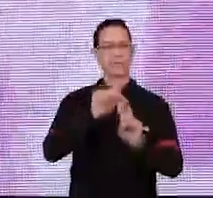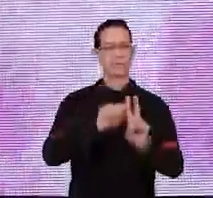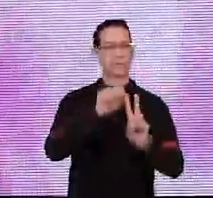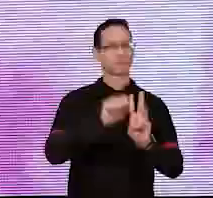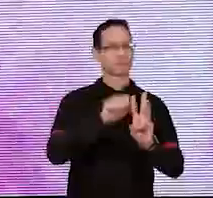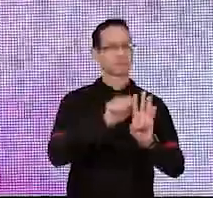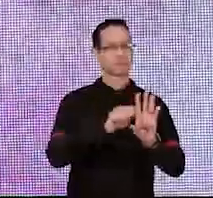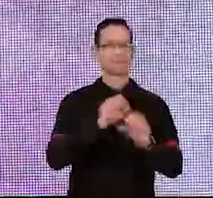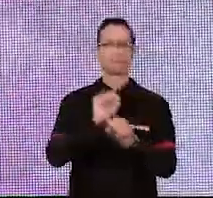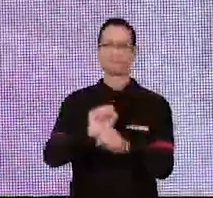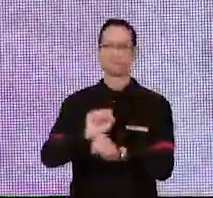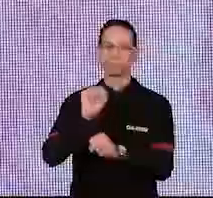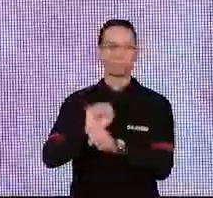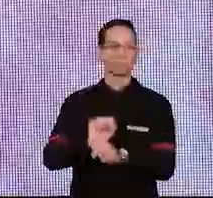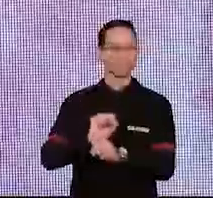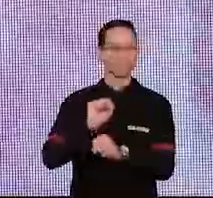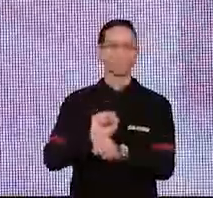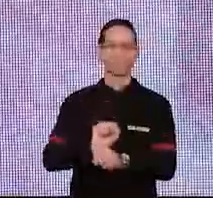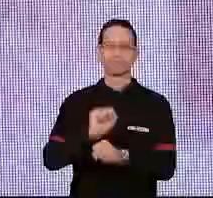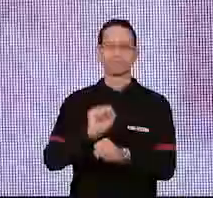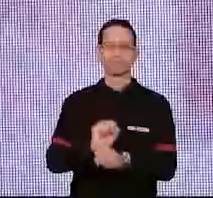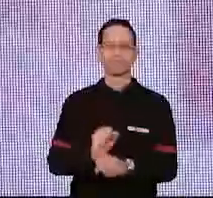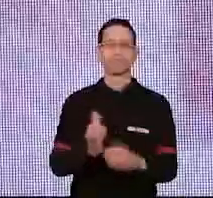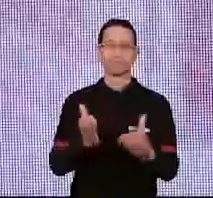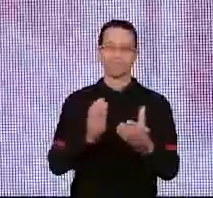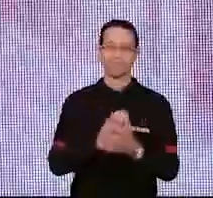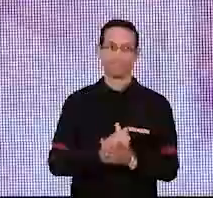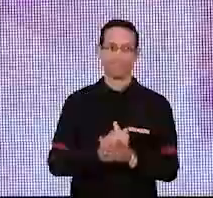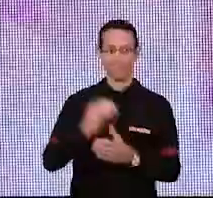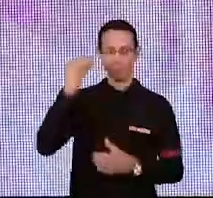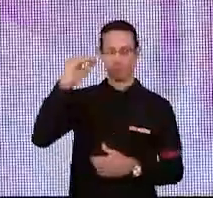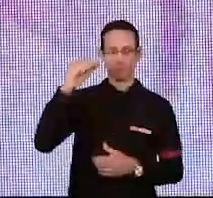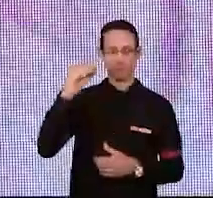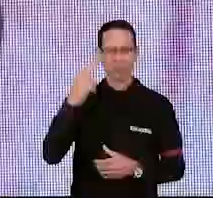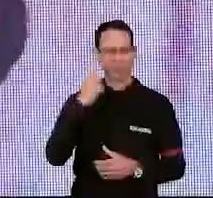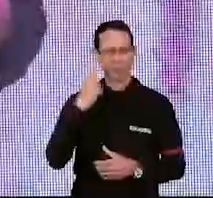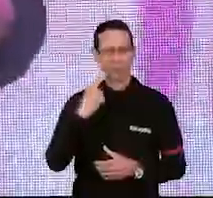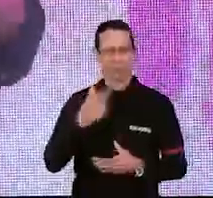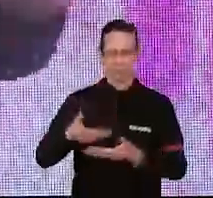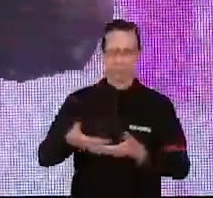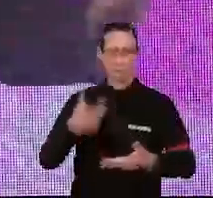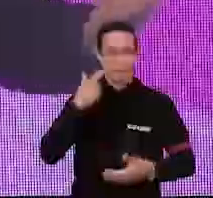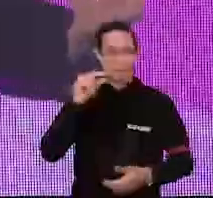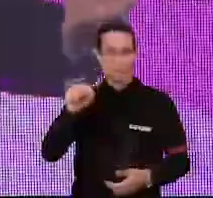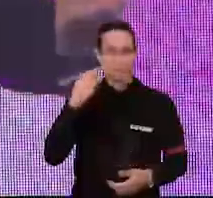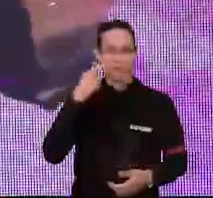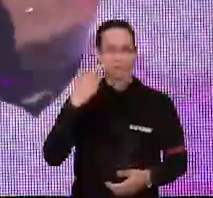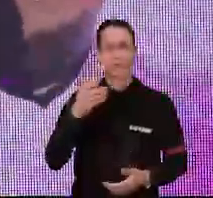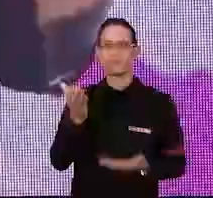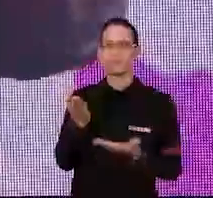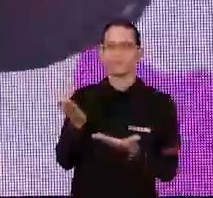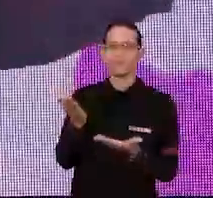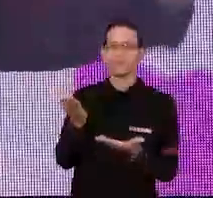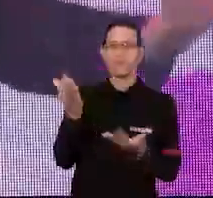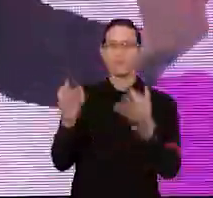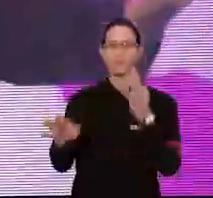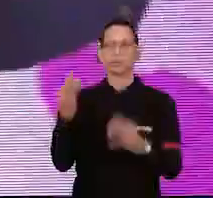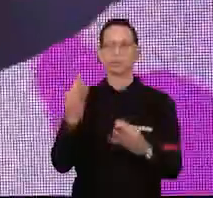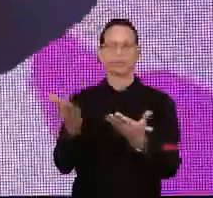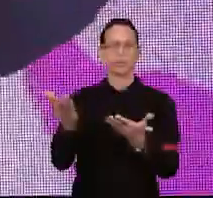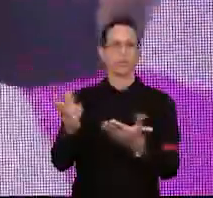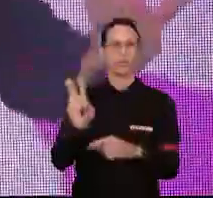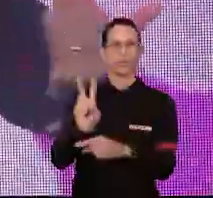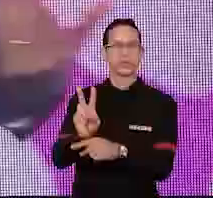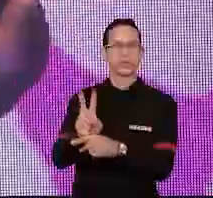procedimento. Né? Então não adianta você postar foto com um filhote no Instagram e deixar teus pacientes morrerem de dor. Isso